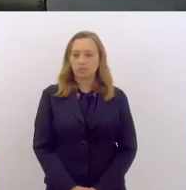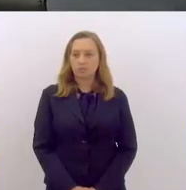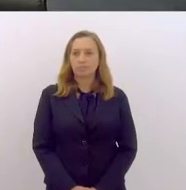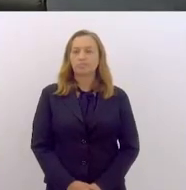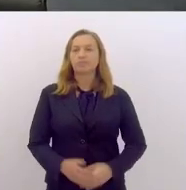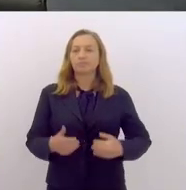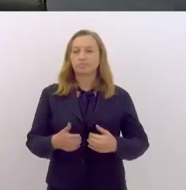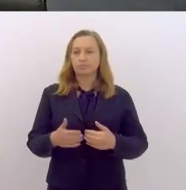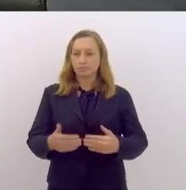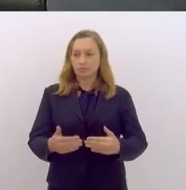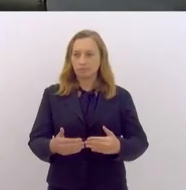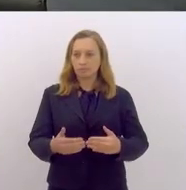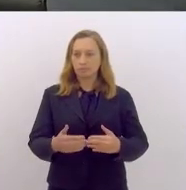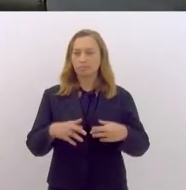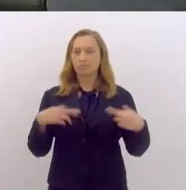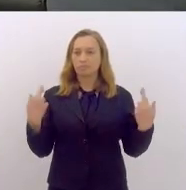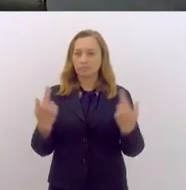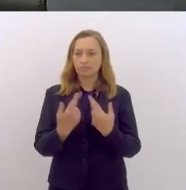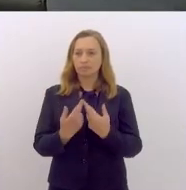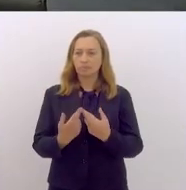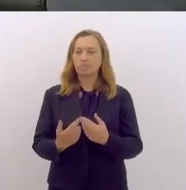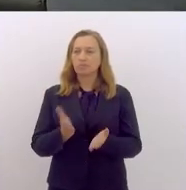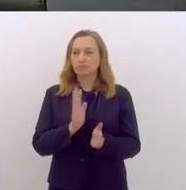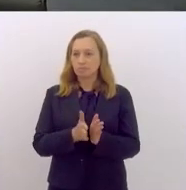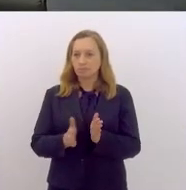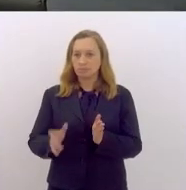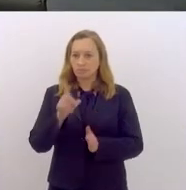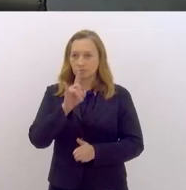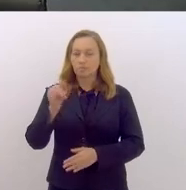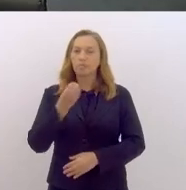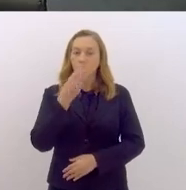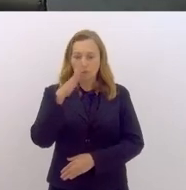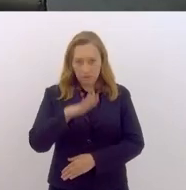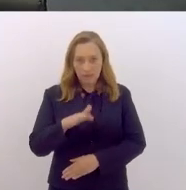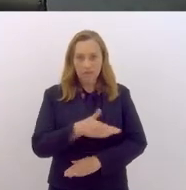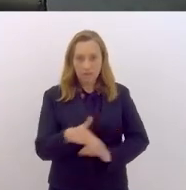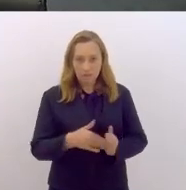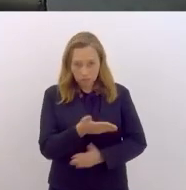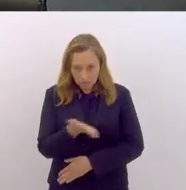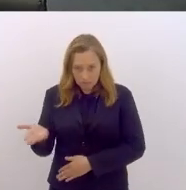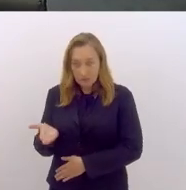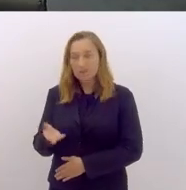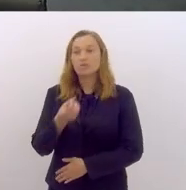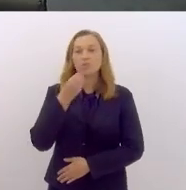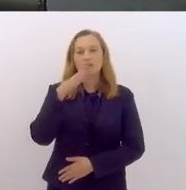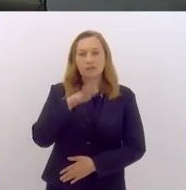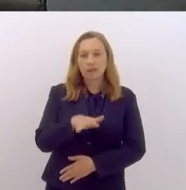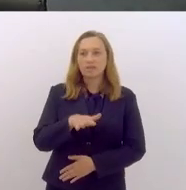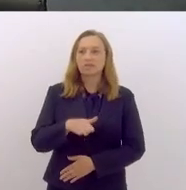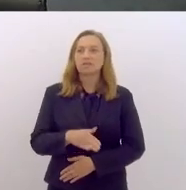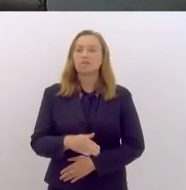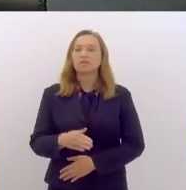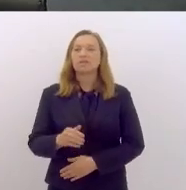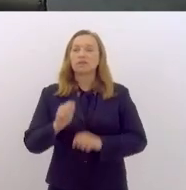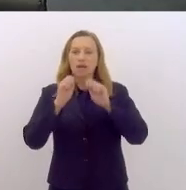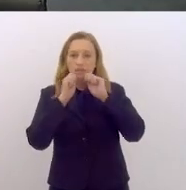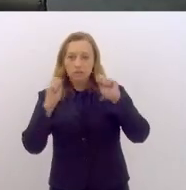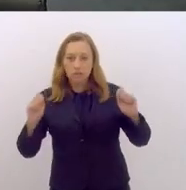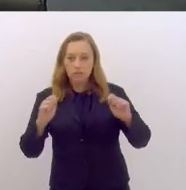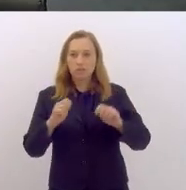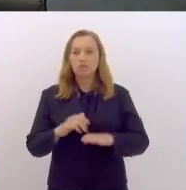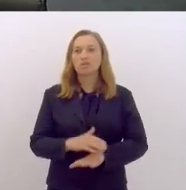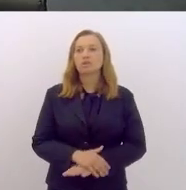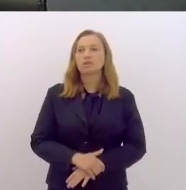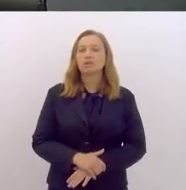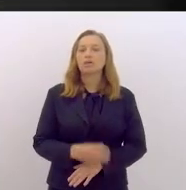Está reaberta a sessão. Passa-se a ordem do dia. Boa tarde a todas e todos. Boa tarde às assessoras e assessores.